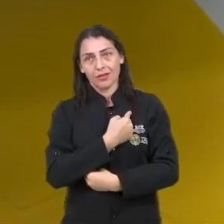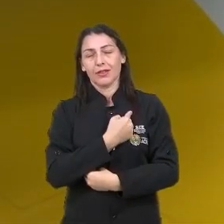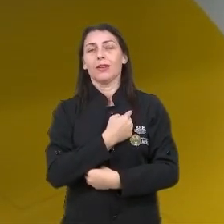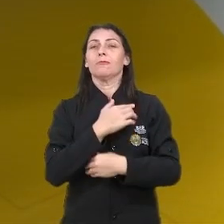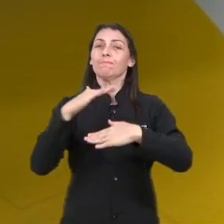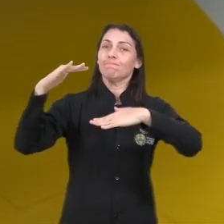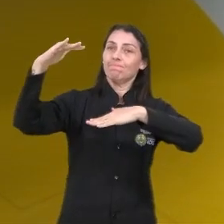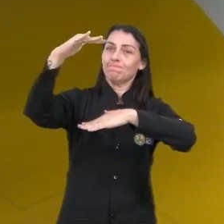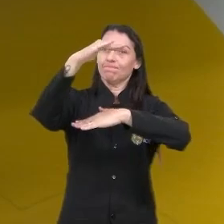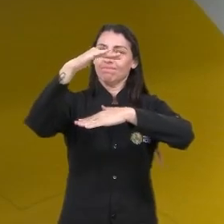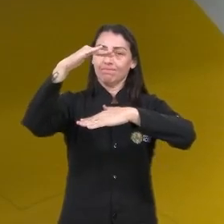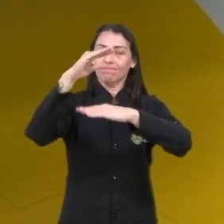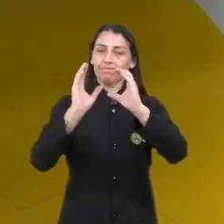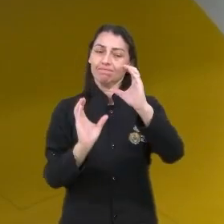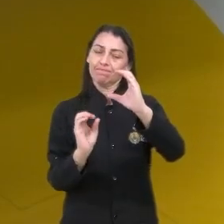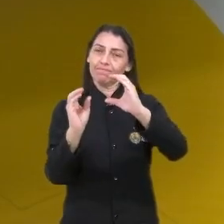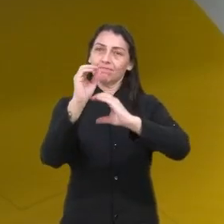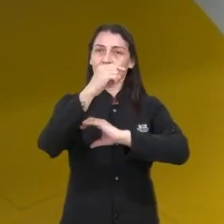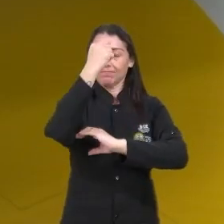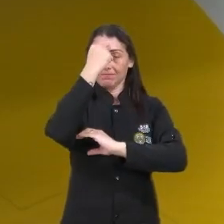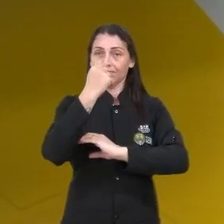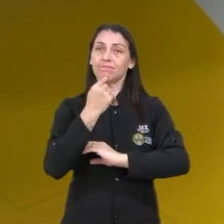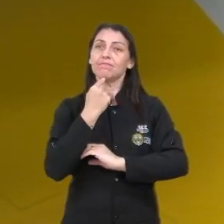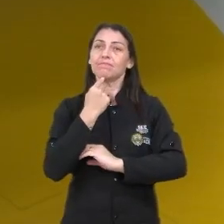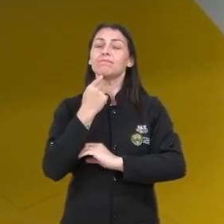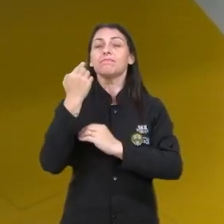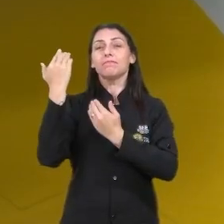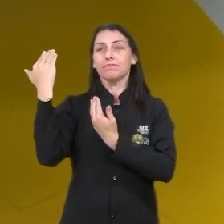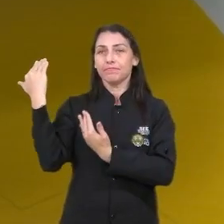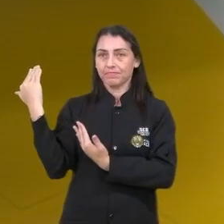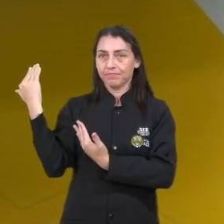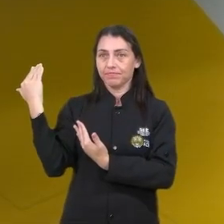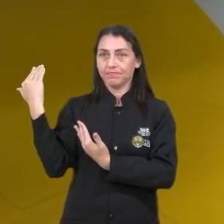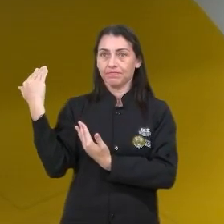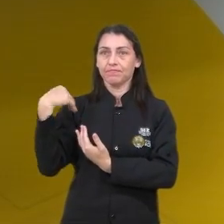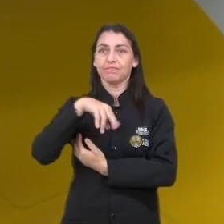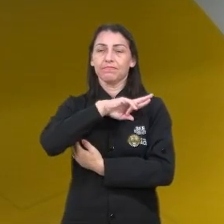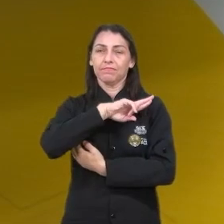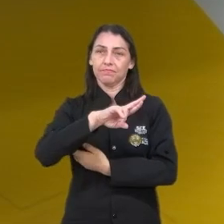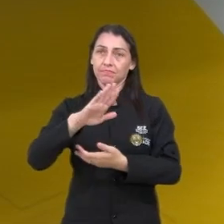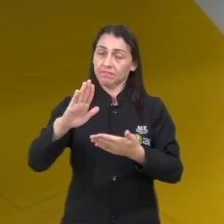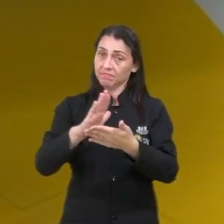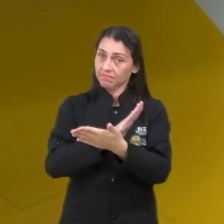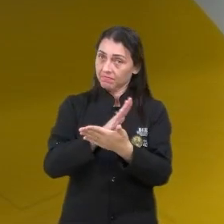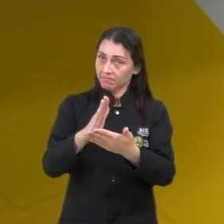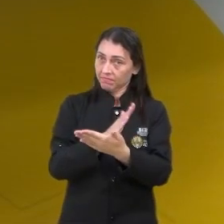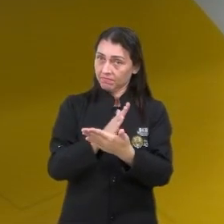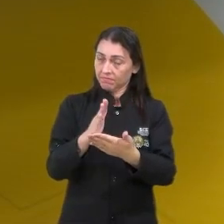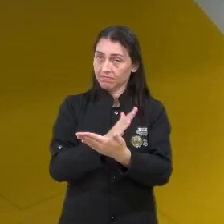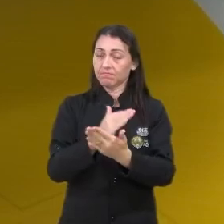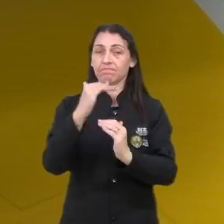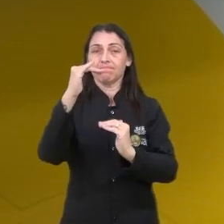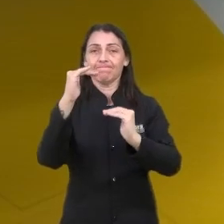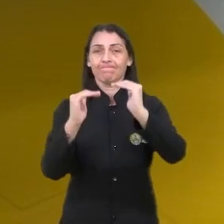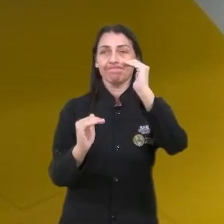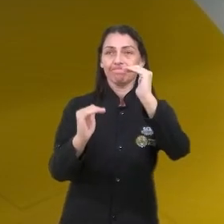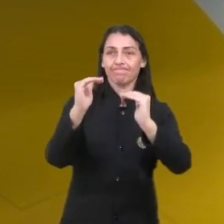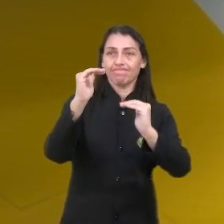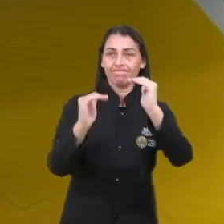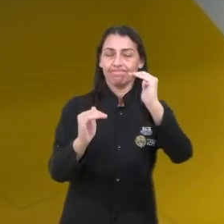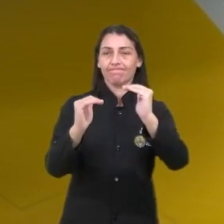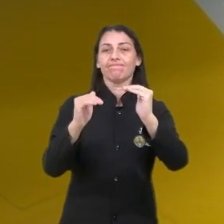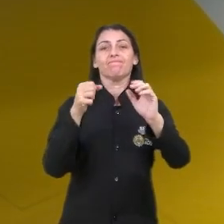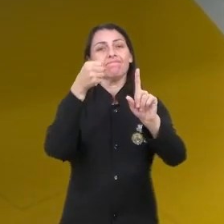da cadeia alimentar. Essas imagens que você está vendo aí ao fundo representam alguns desses desequilíbrios e alguns